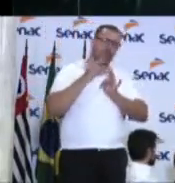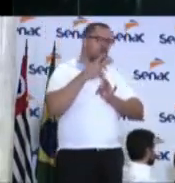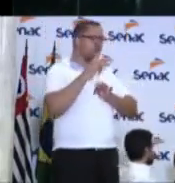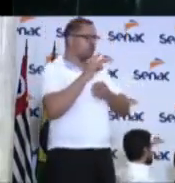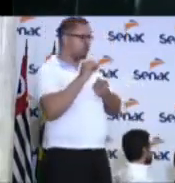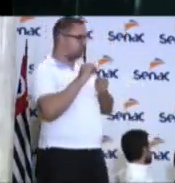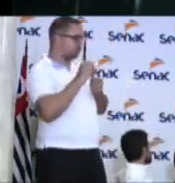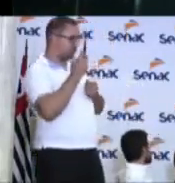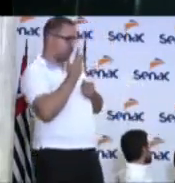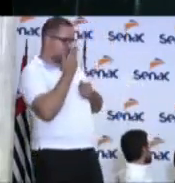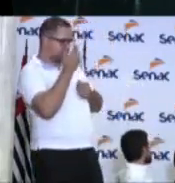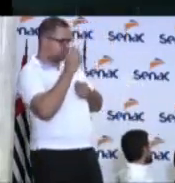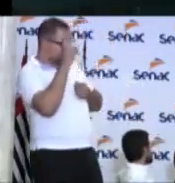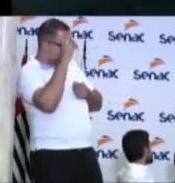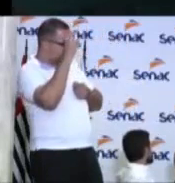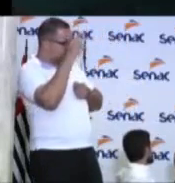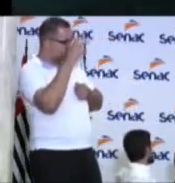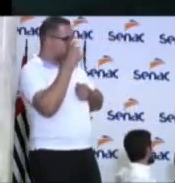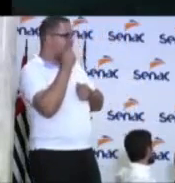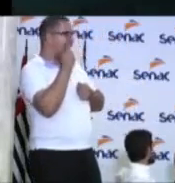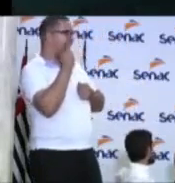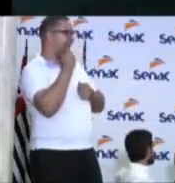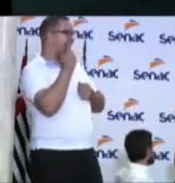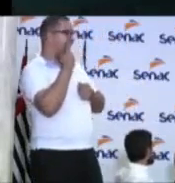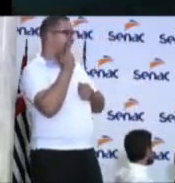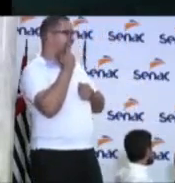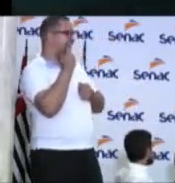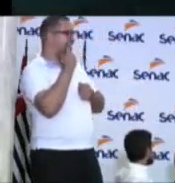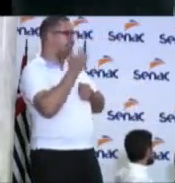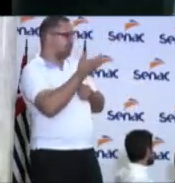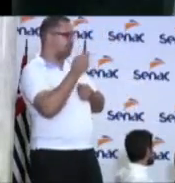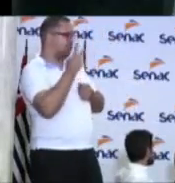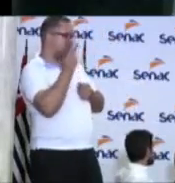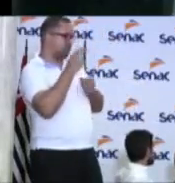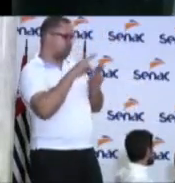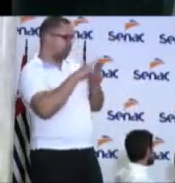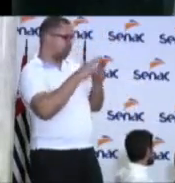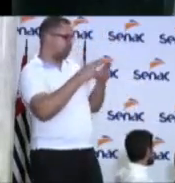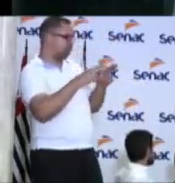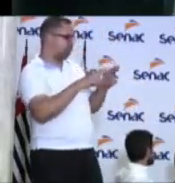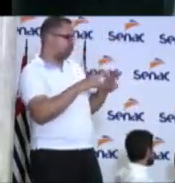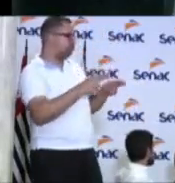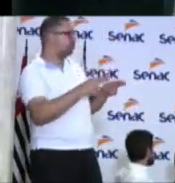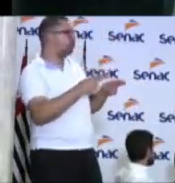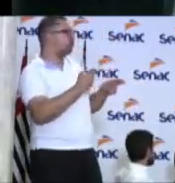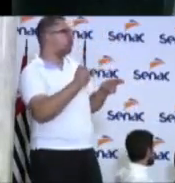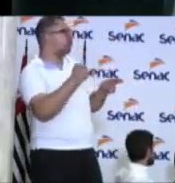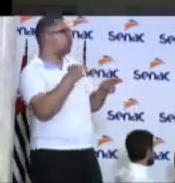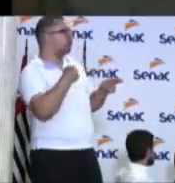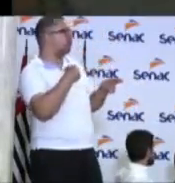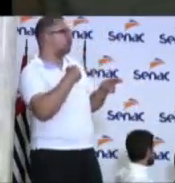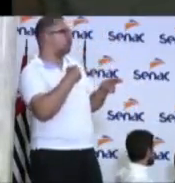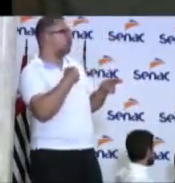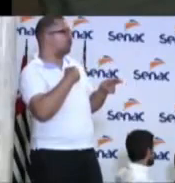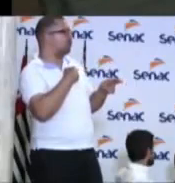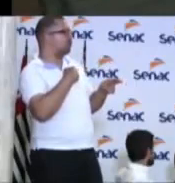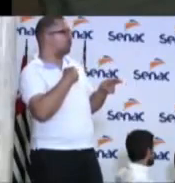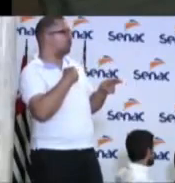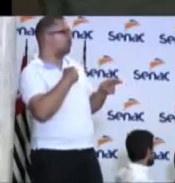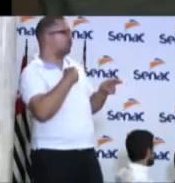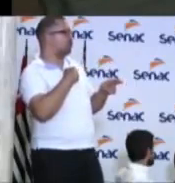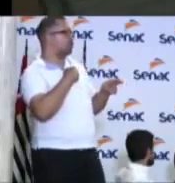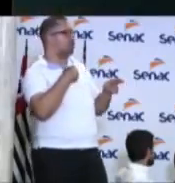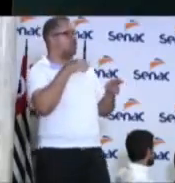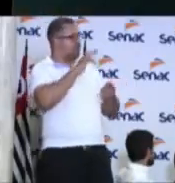querem alguém mais esperto que eles. Vai ver, querem alguém mais humilde. Post collision braking e airbags laterais.